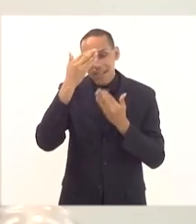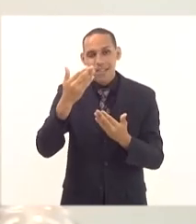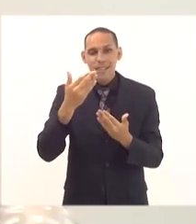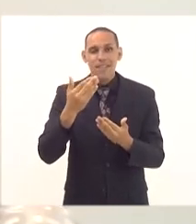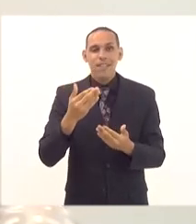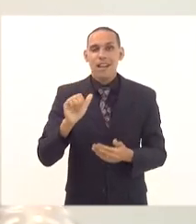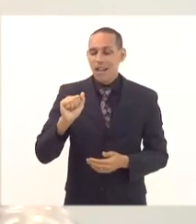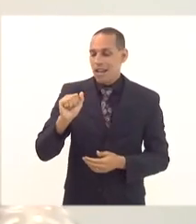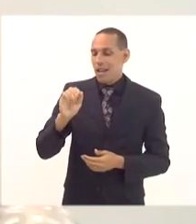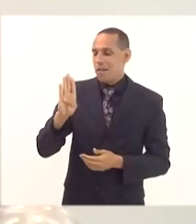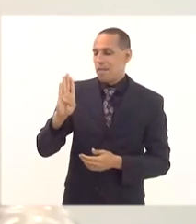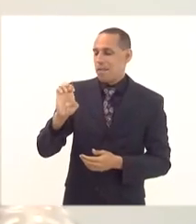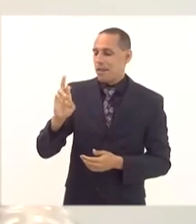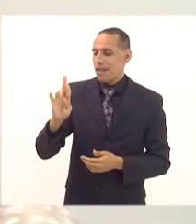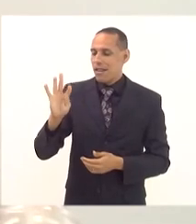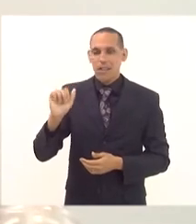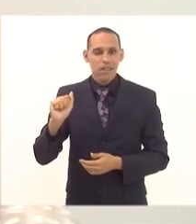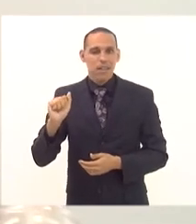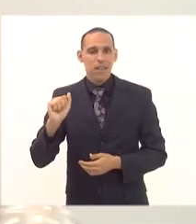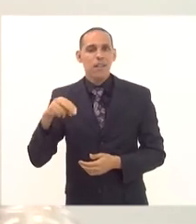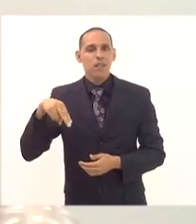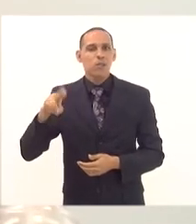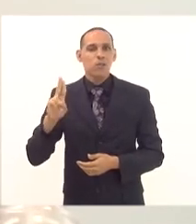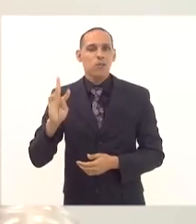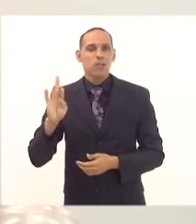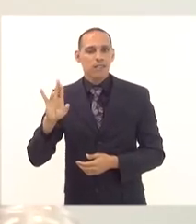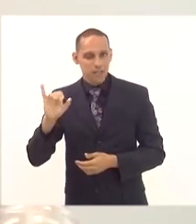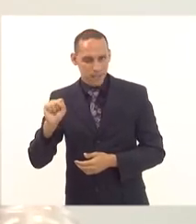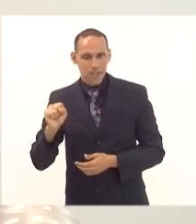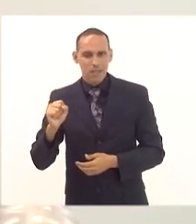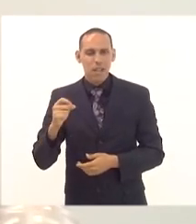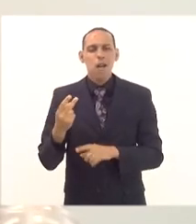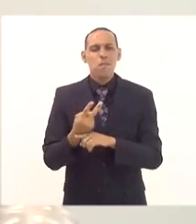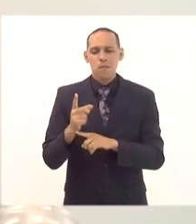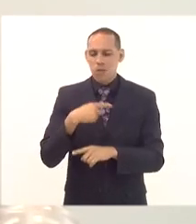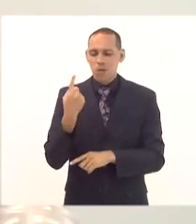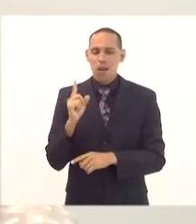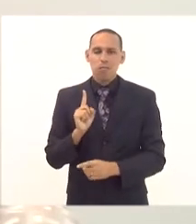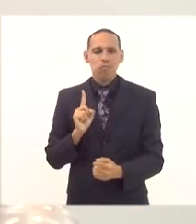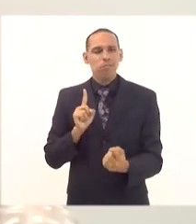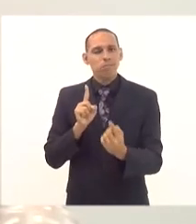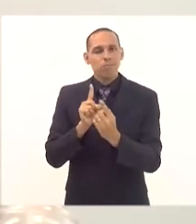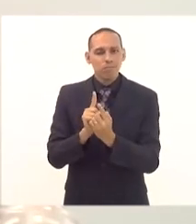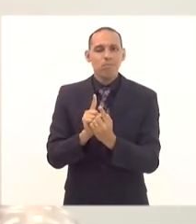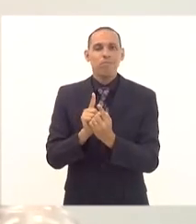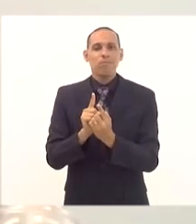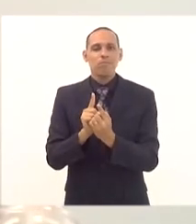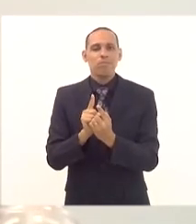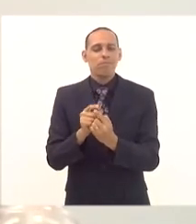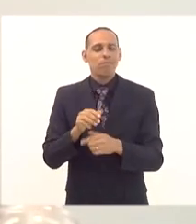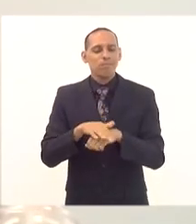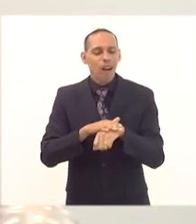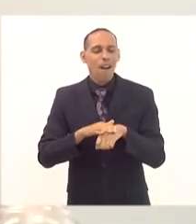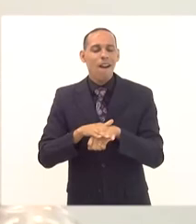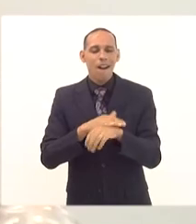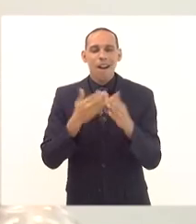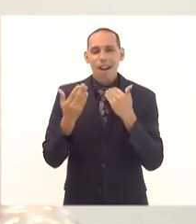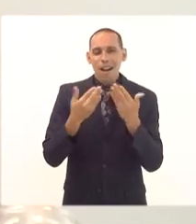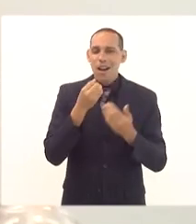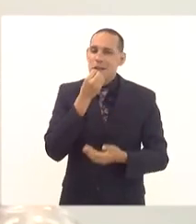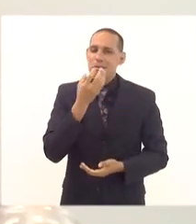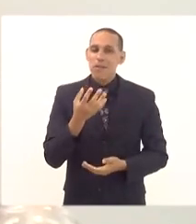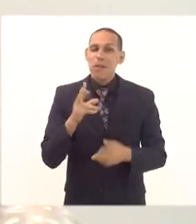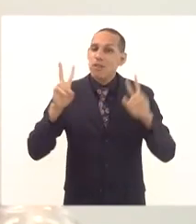no teus pela presença nos Procurou no gabinete gentilmente foi a tarde foi uma conversa deliciosa